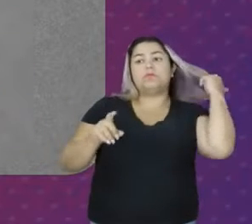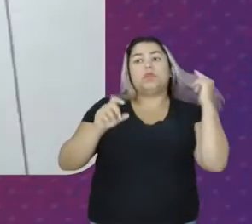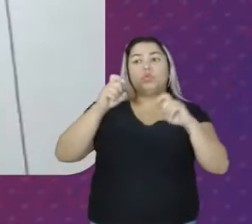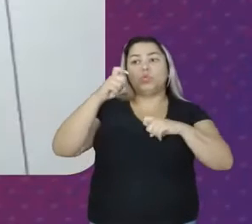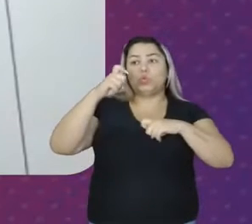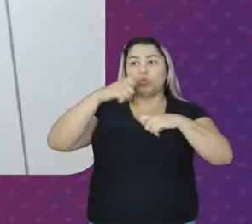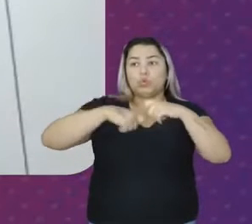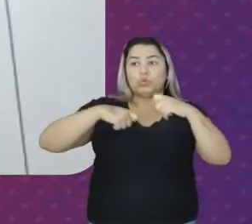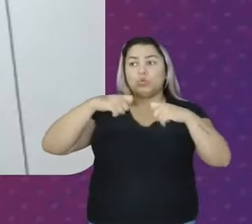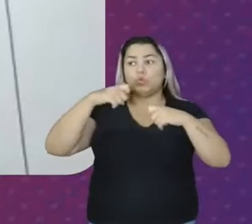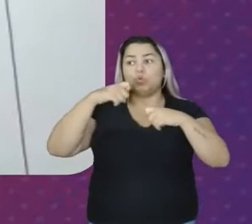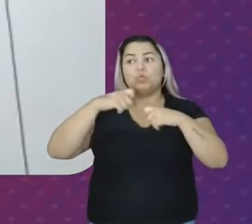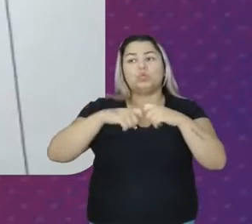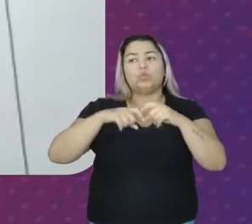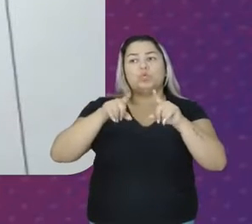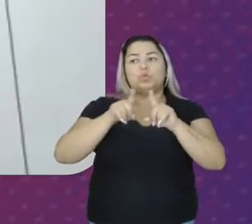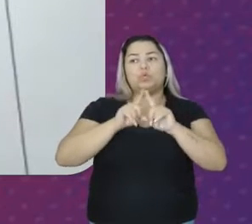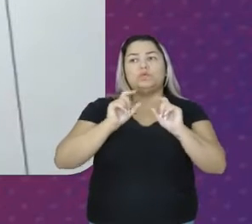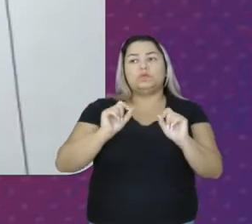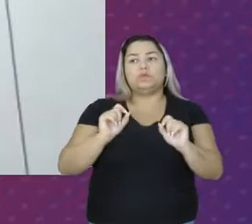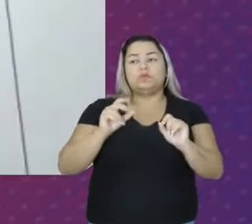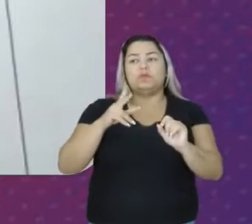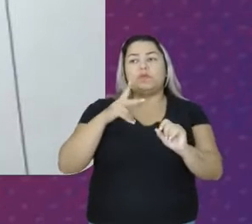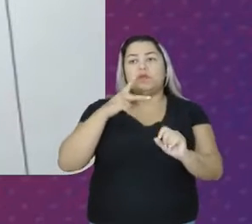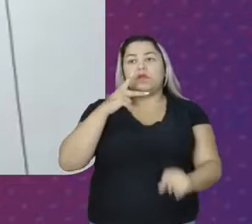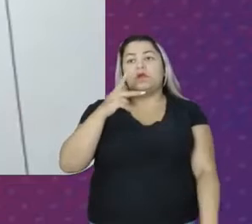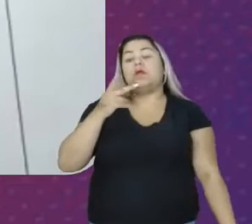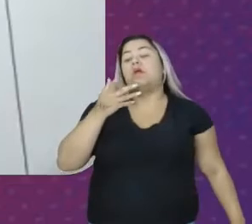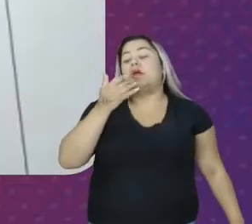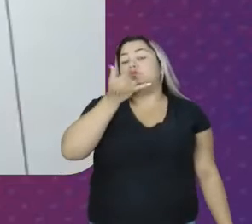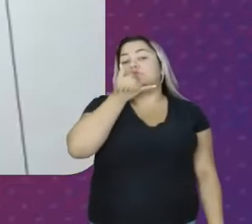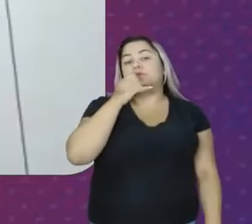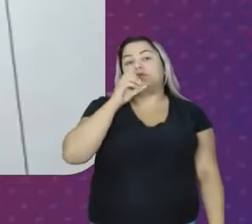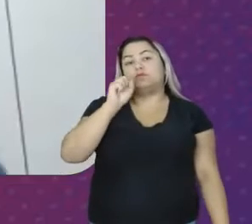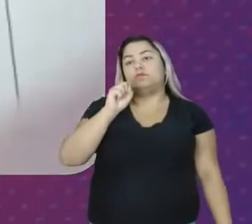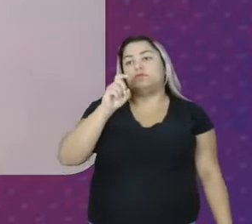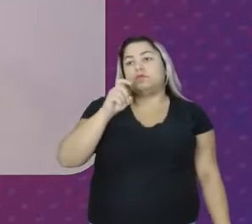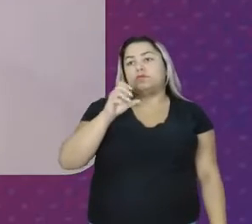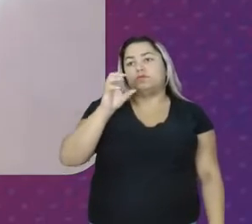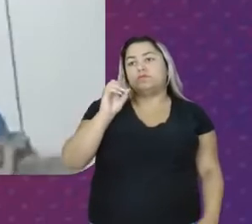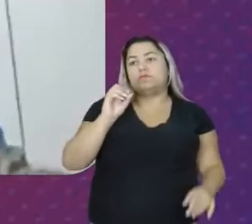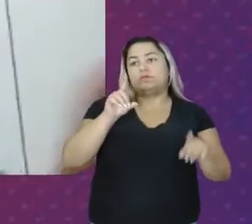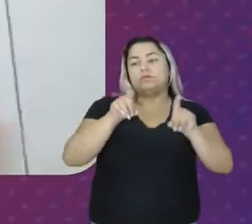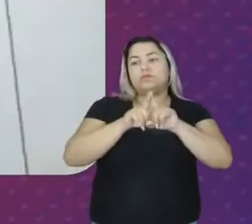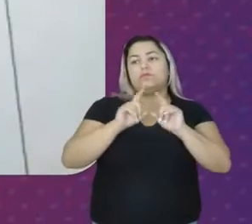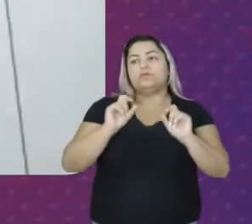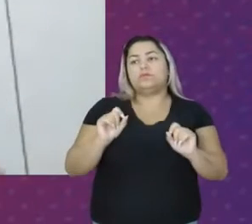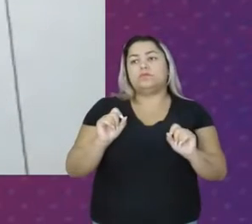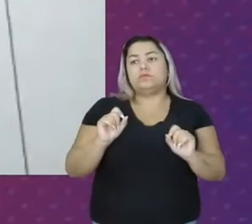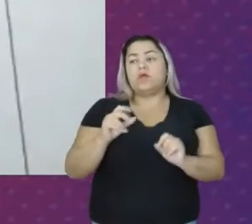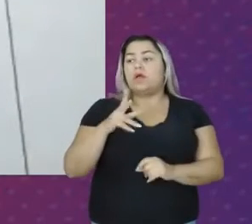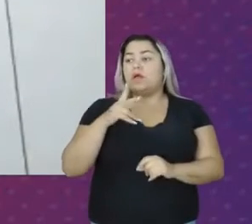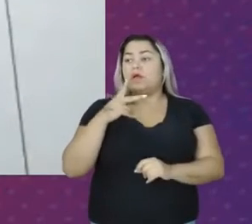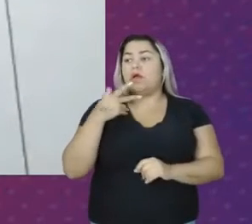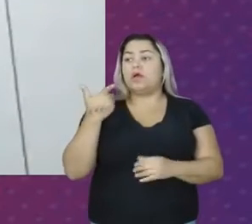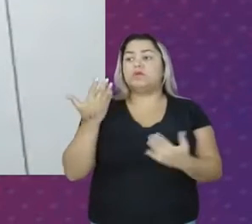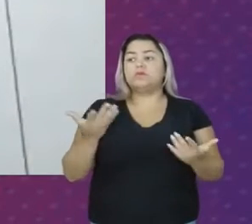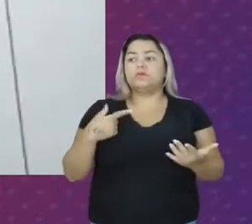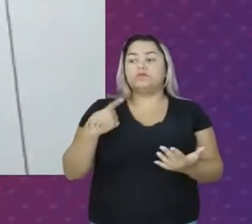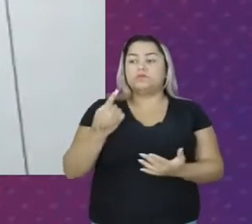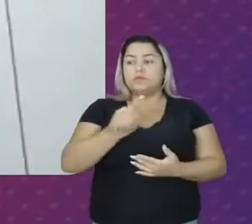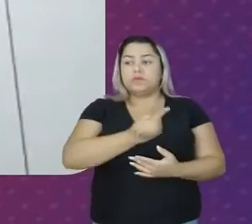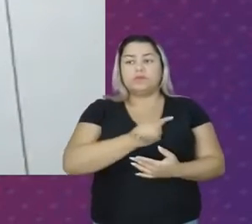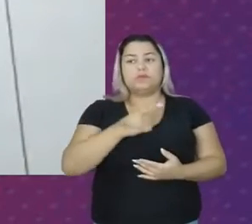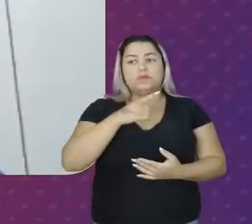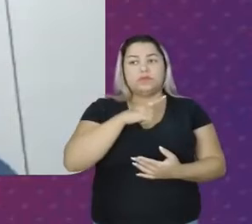sexo. Vejam que ela não fala sobre gênero, ela fala que é em virtude do sexo. Então, a gente tem